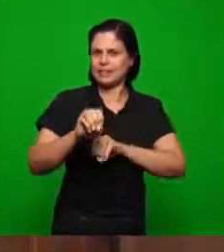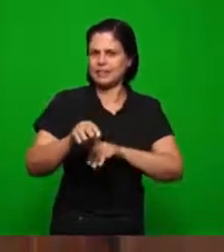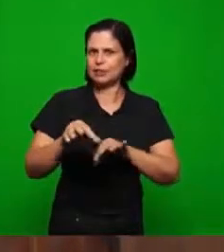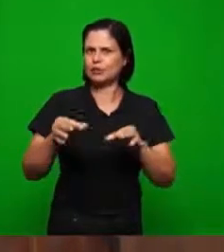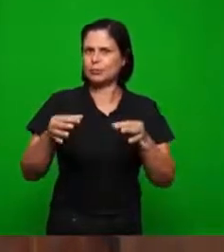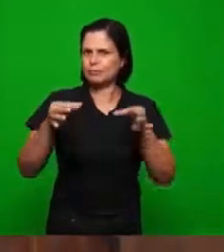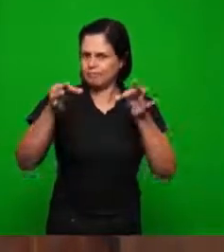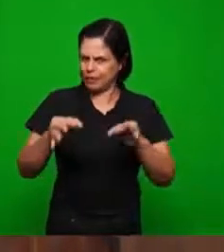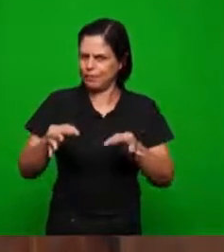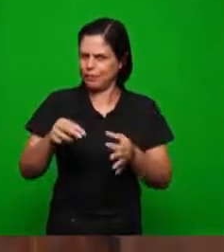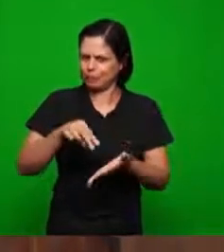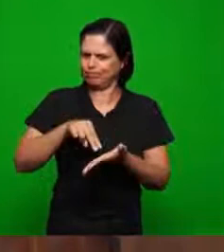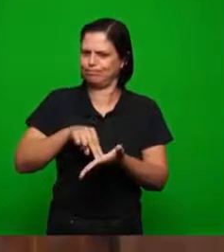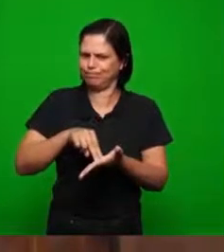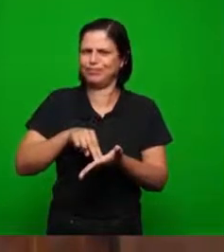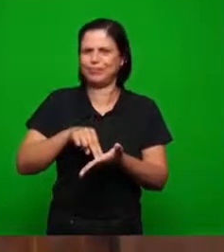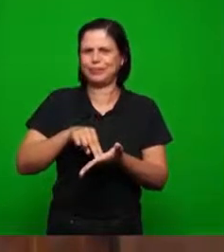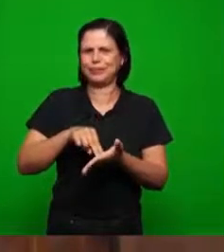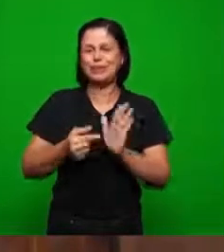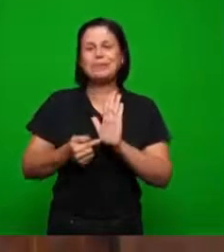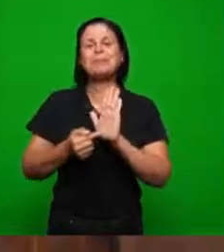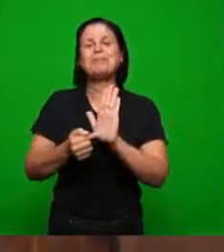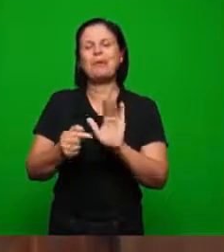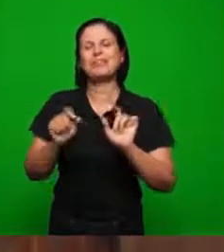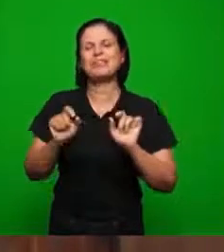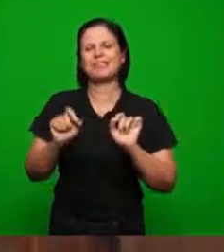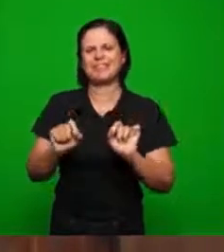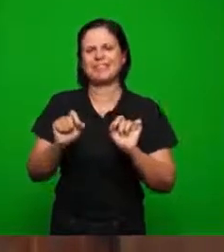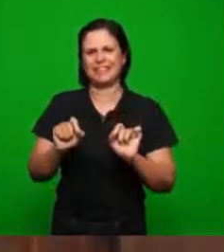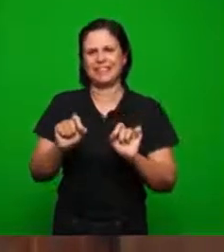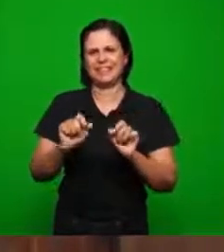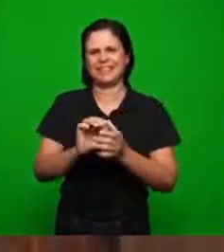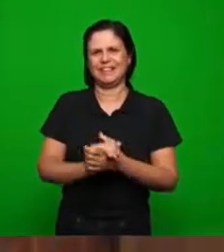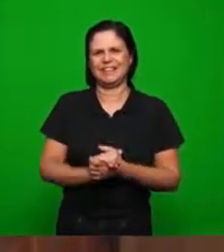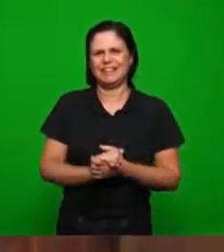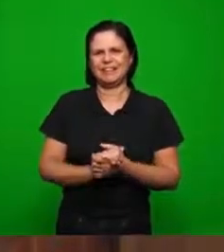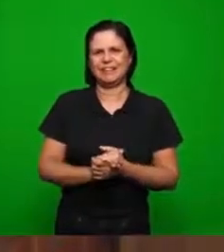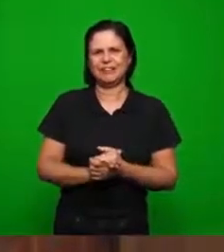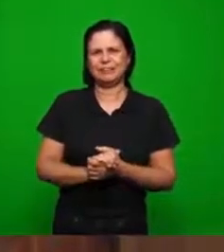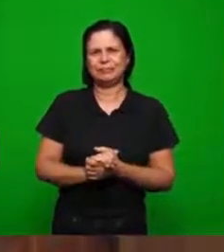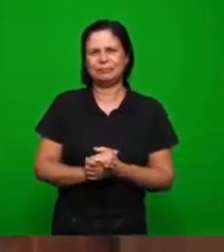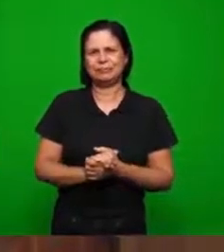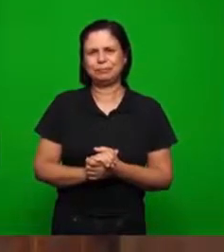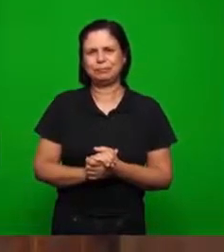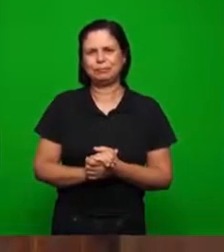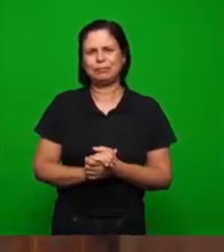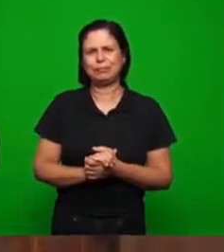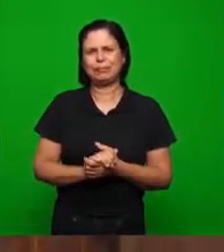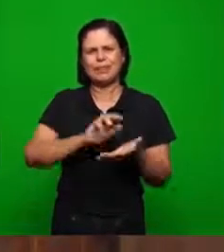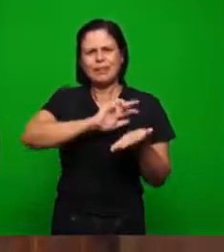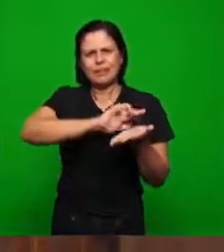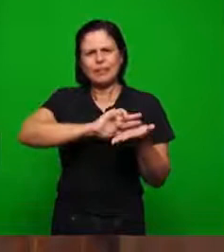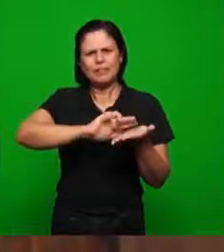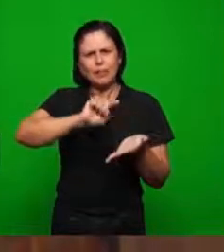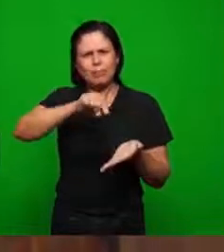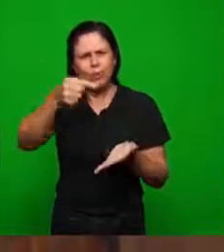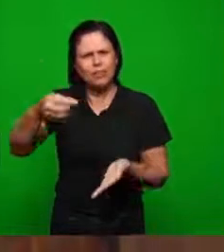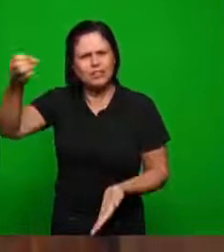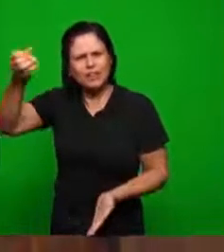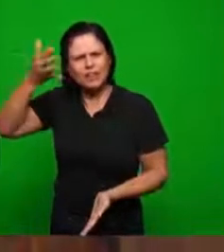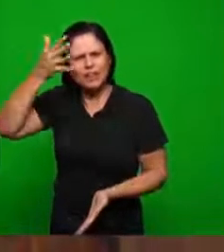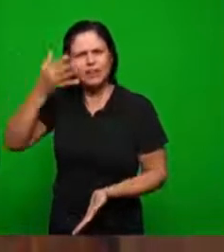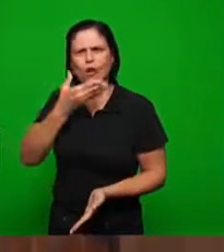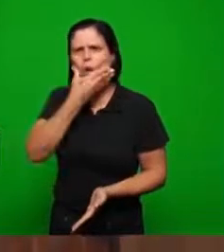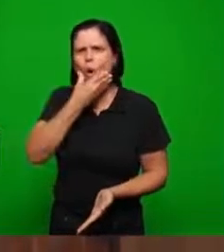consistentes, onde despontam as figuras que logo foram reveladas, como